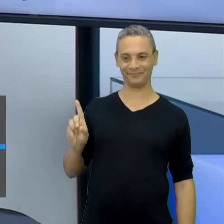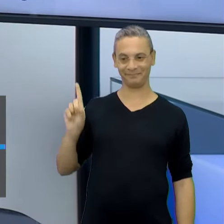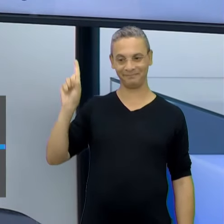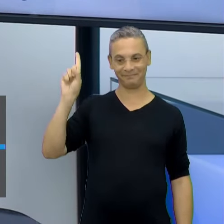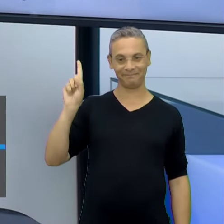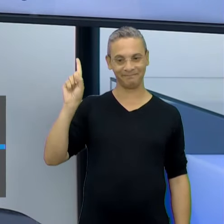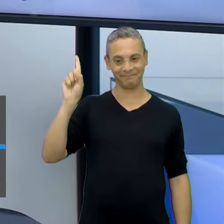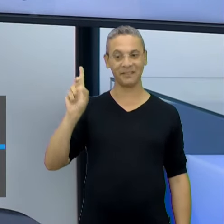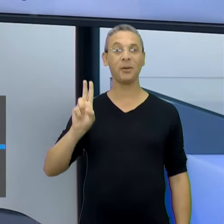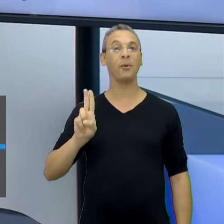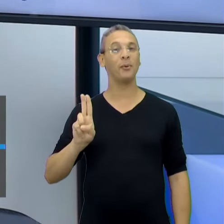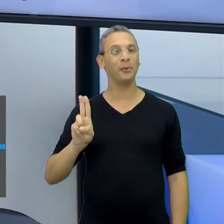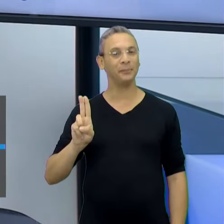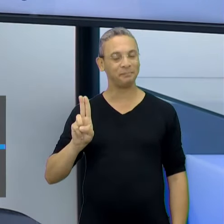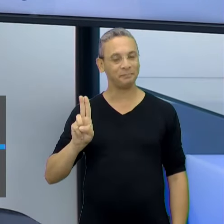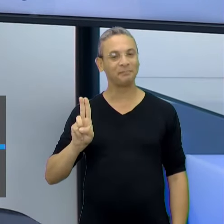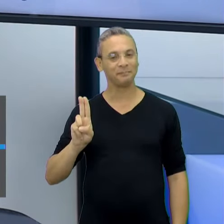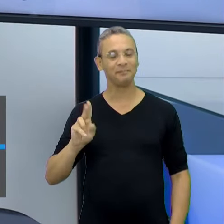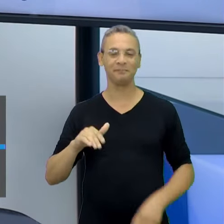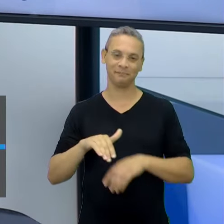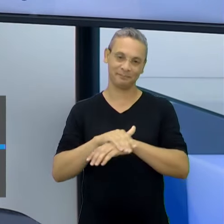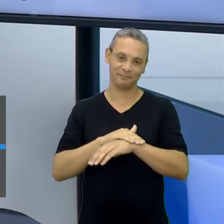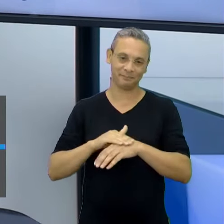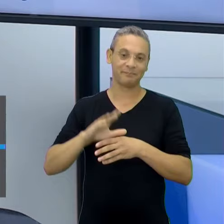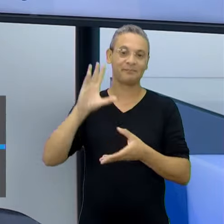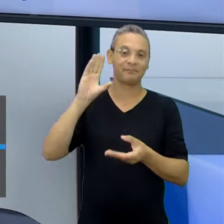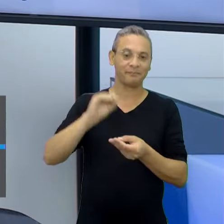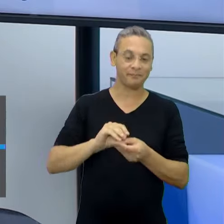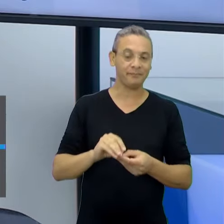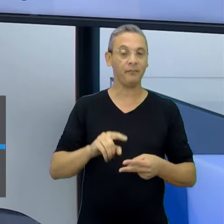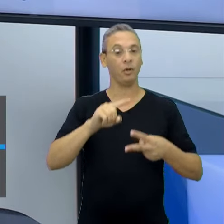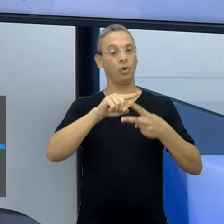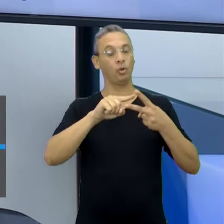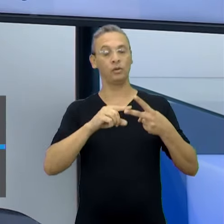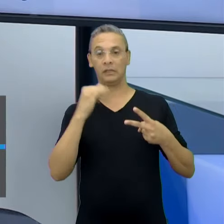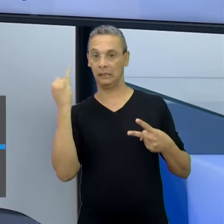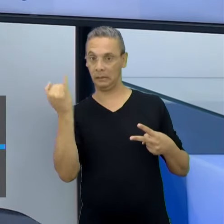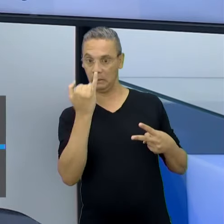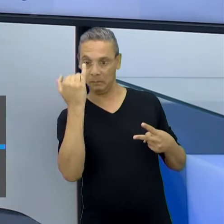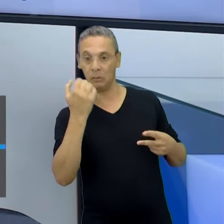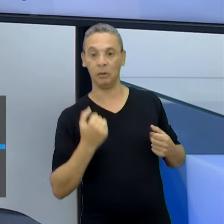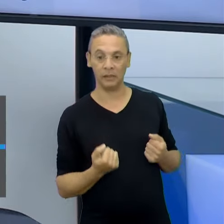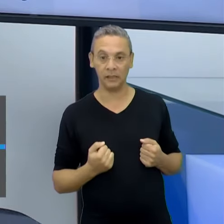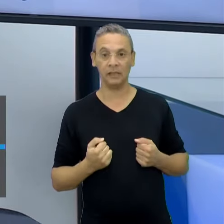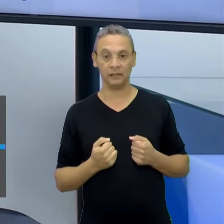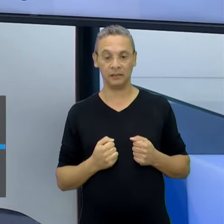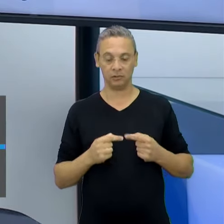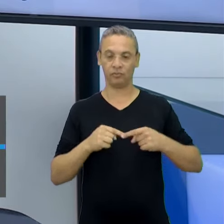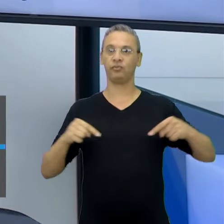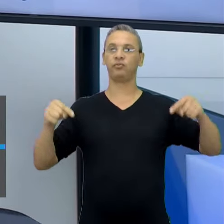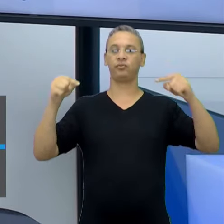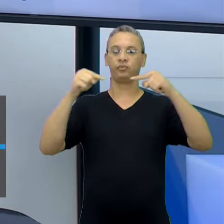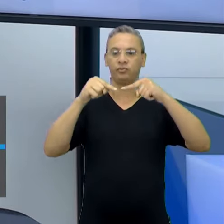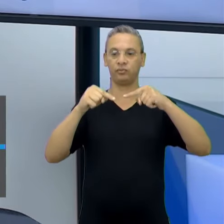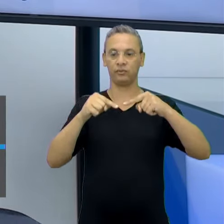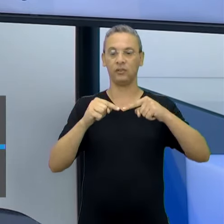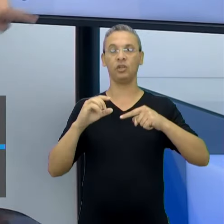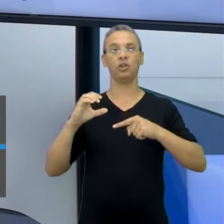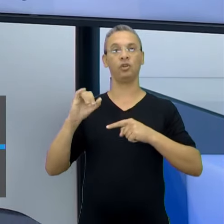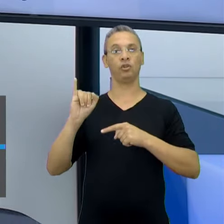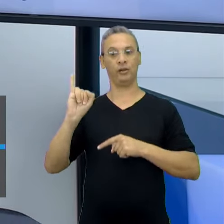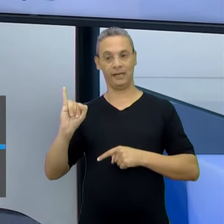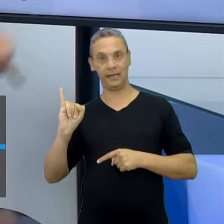Então, da aula de hoje, daqui da nossa conversa, a gente já tira duas grandezas fundamentais para a gente ter uma pilha funcionando, corrente